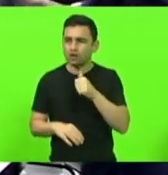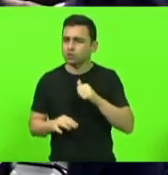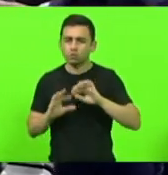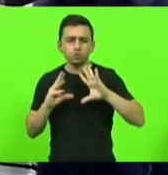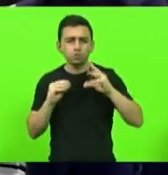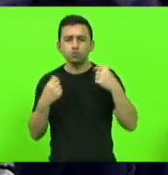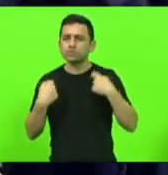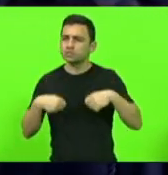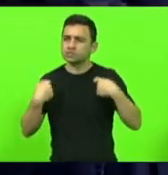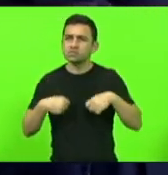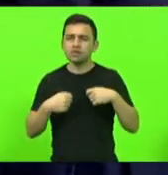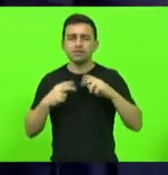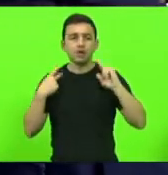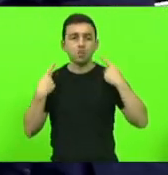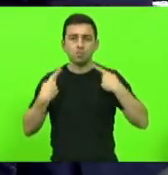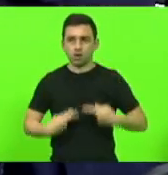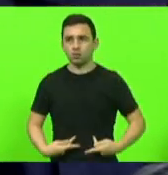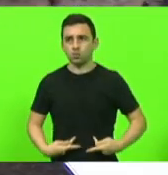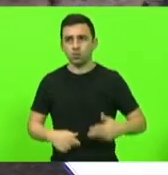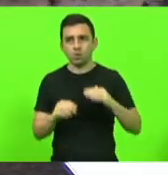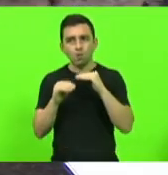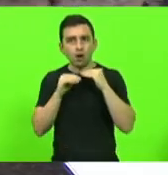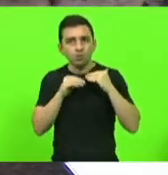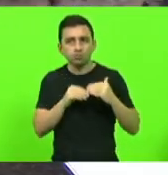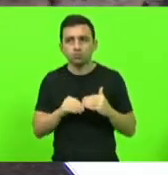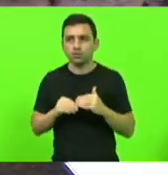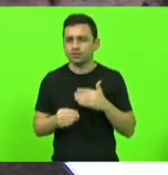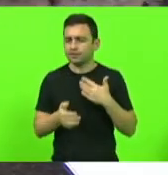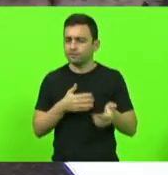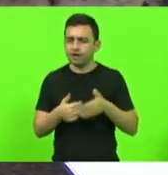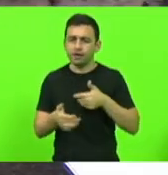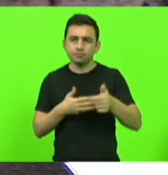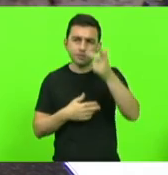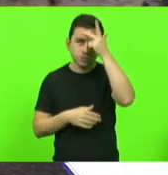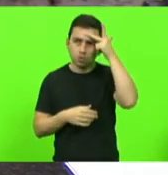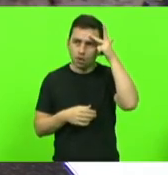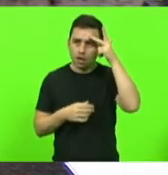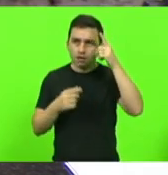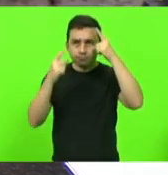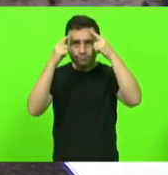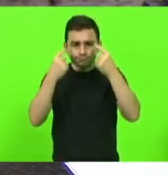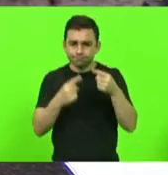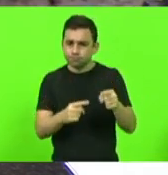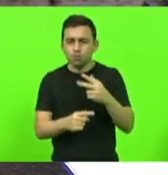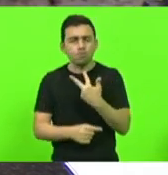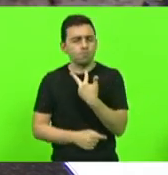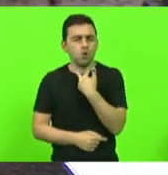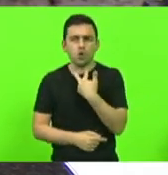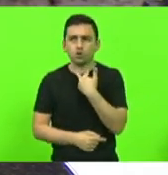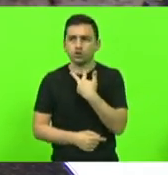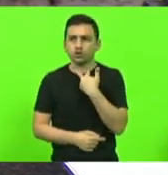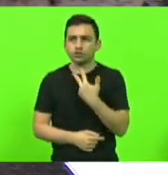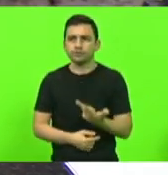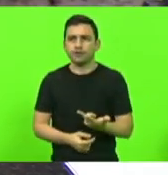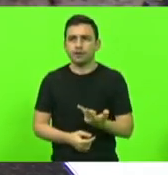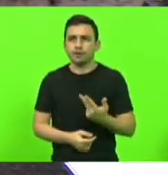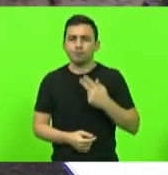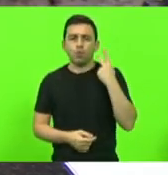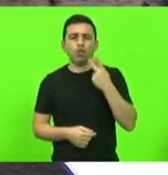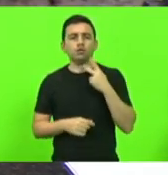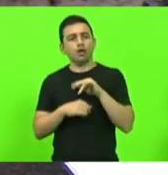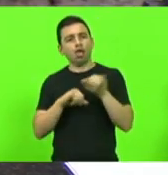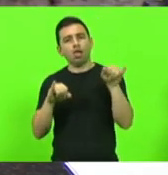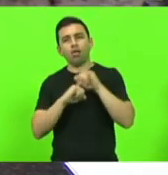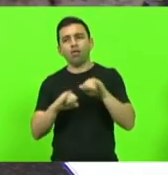como seres humanos, independente de quem for. A agressão, ela não é bem-vinda. Então, parar com essa politicagem barata que